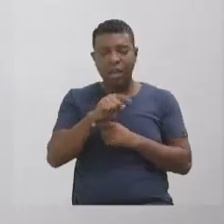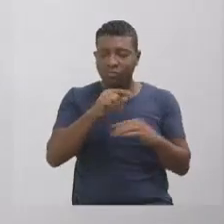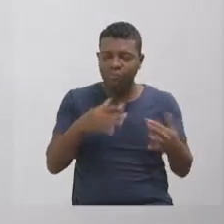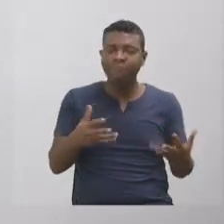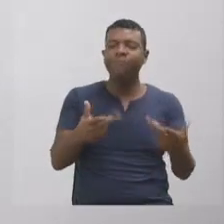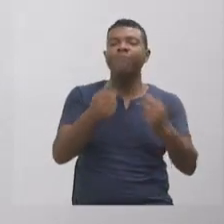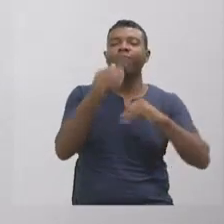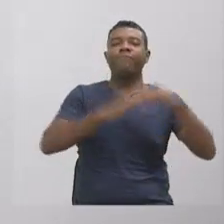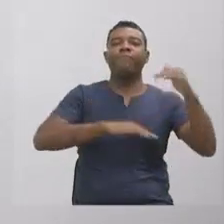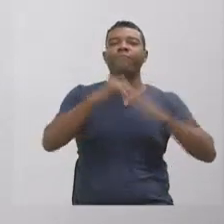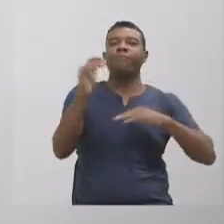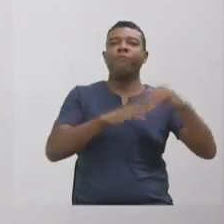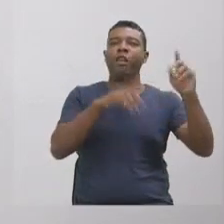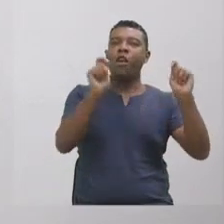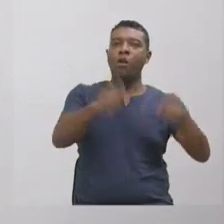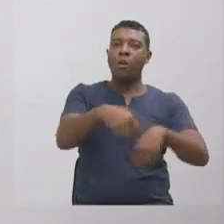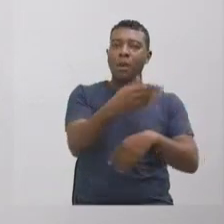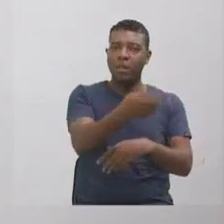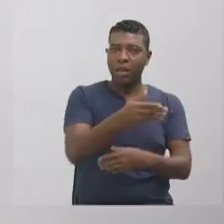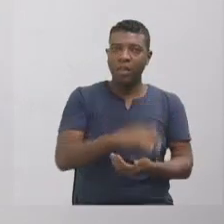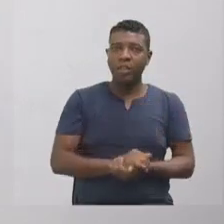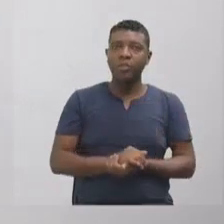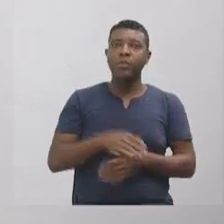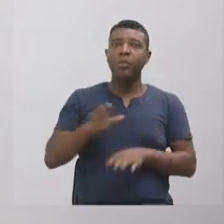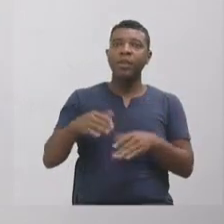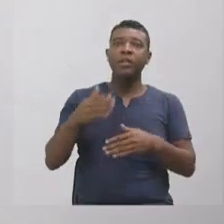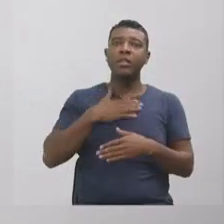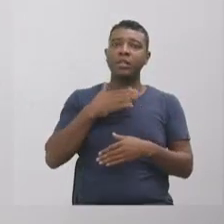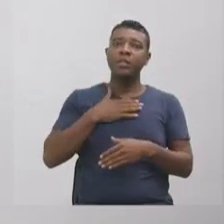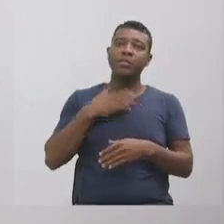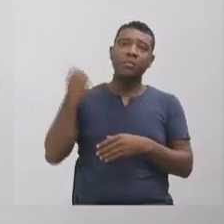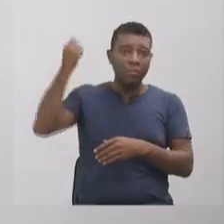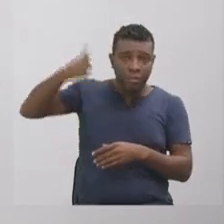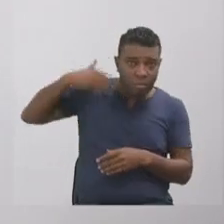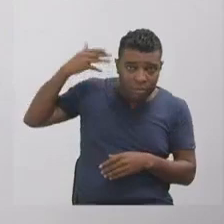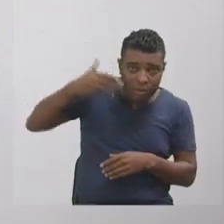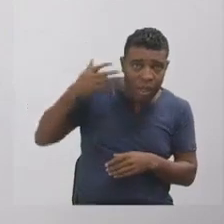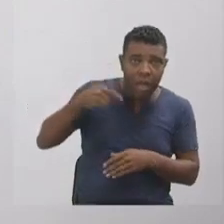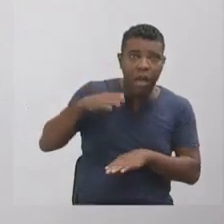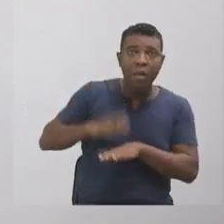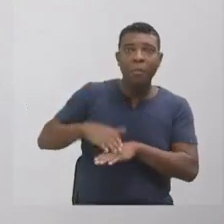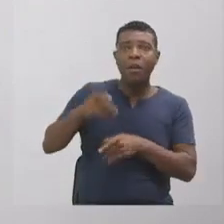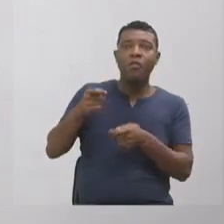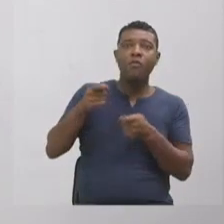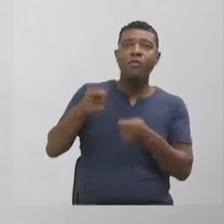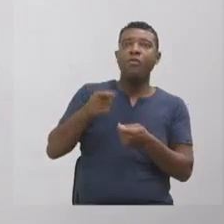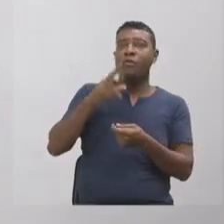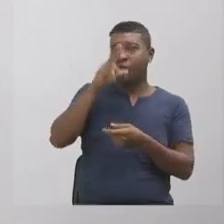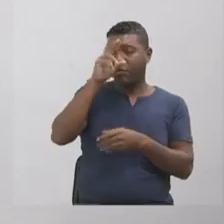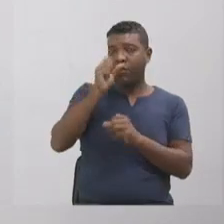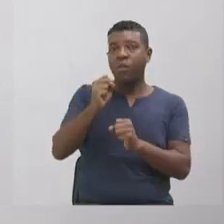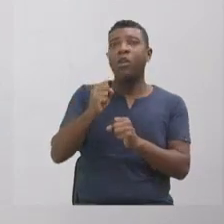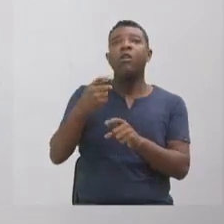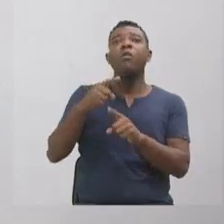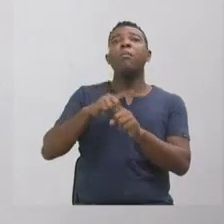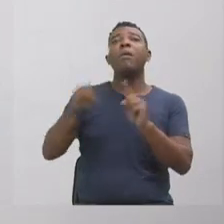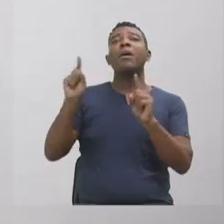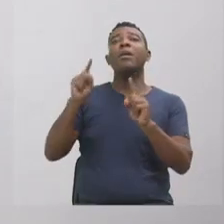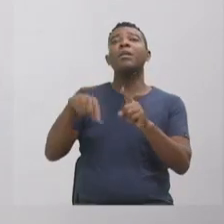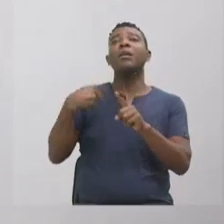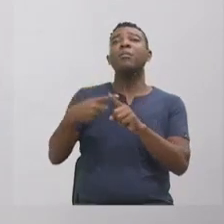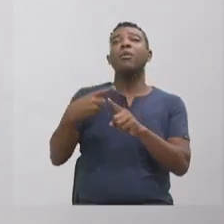é às vezes as minhas falas elas ficam um pouco mais fortes Mas é porque eu vejo que